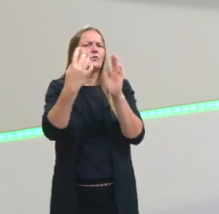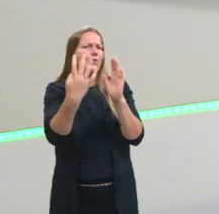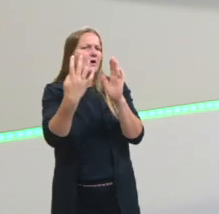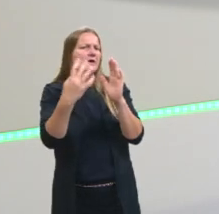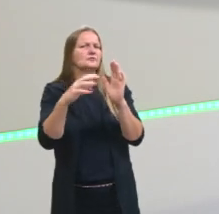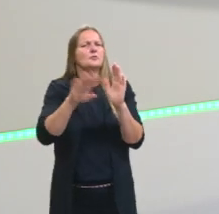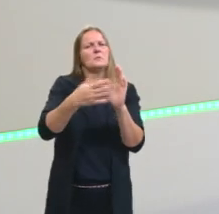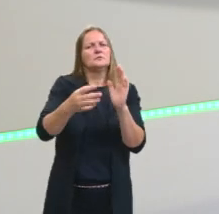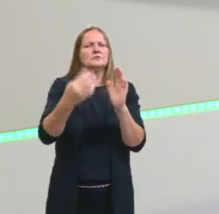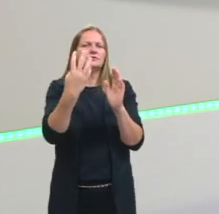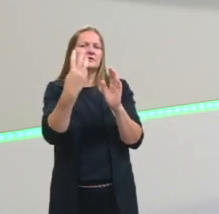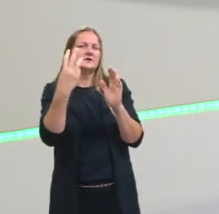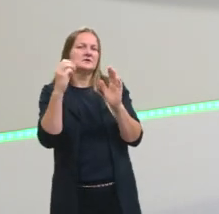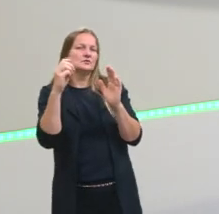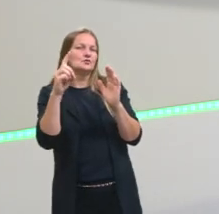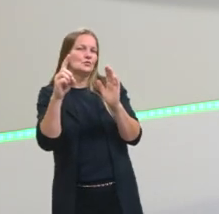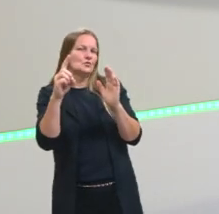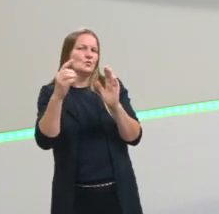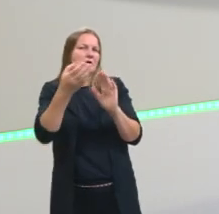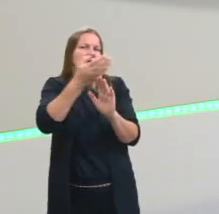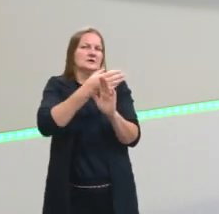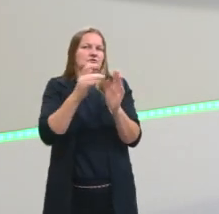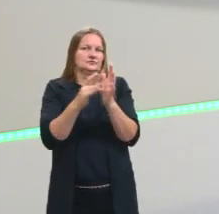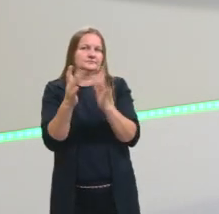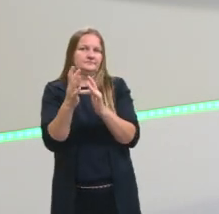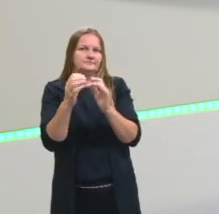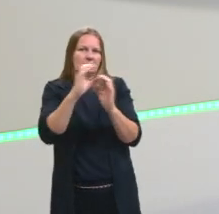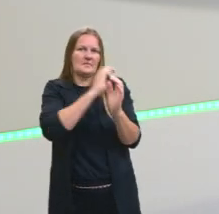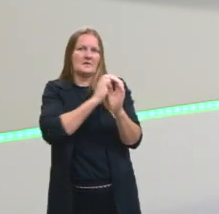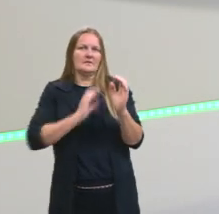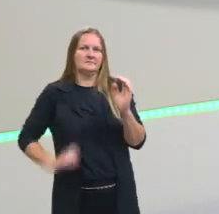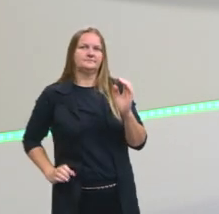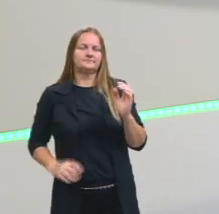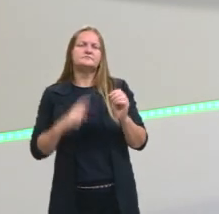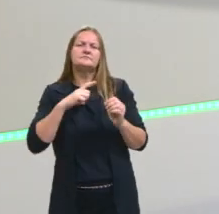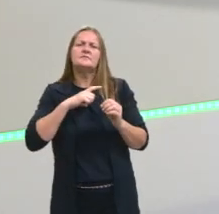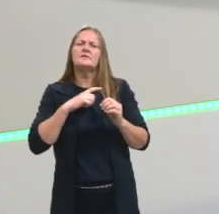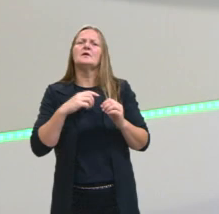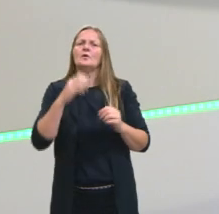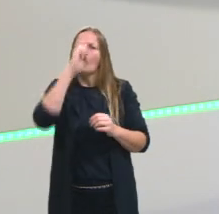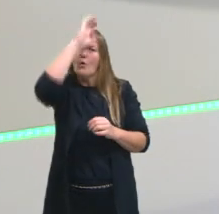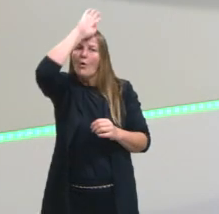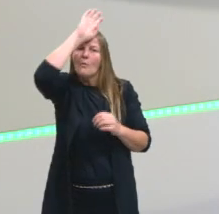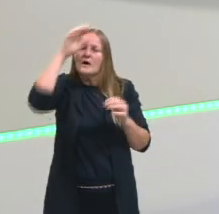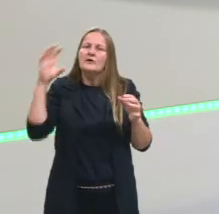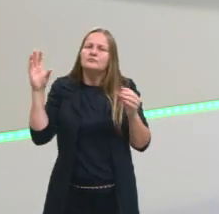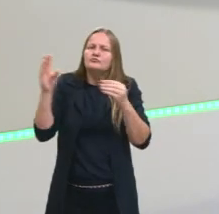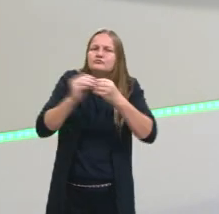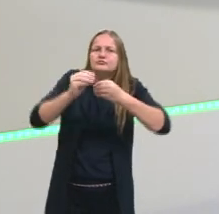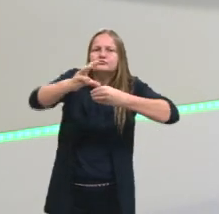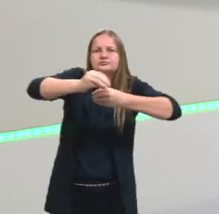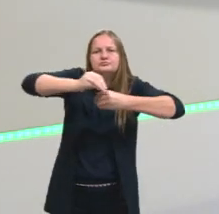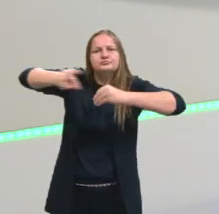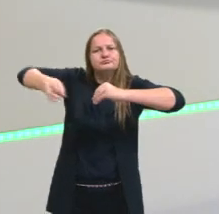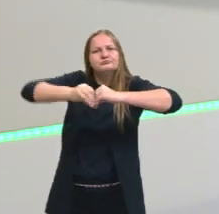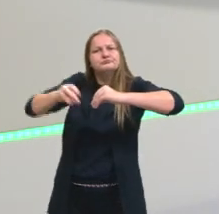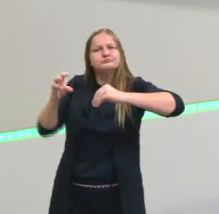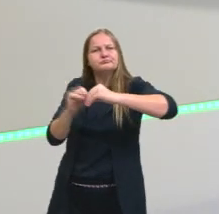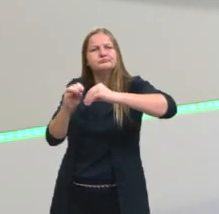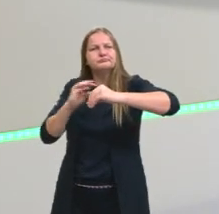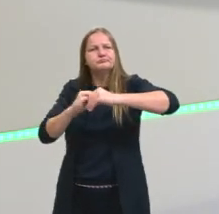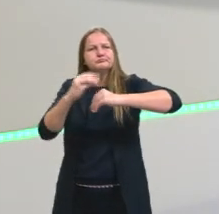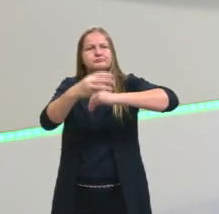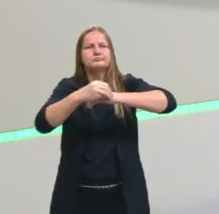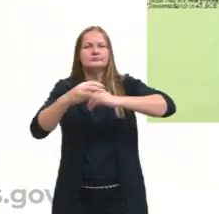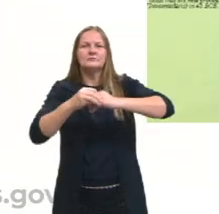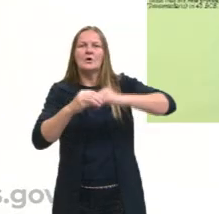301 antes de Cristo Roma vai tratar de anexar e as cidades que estão próximas